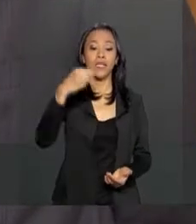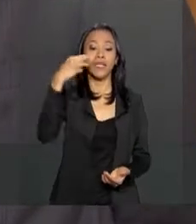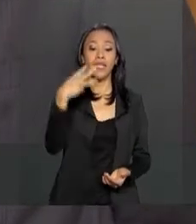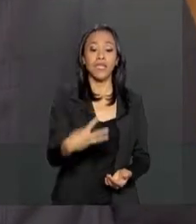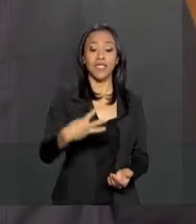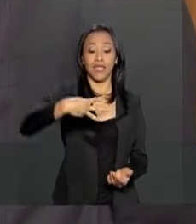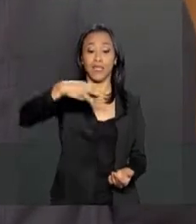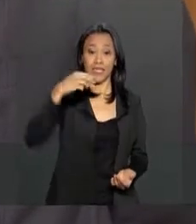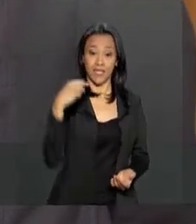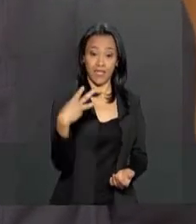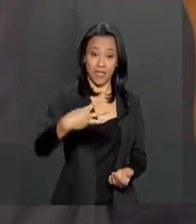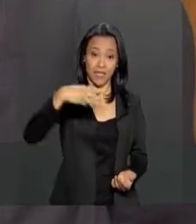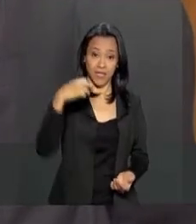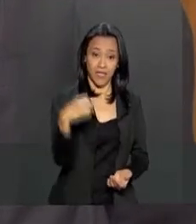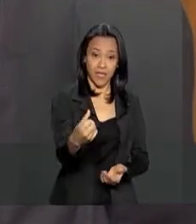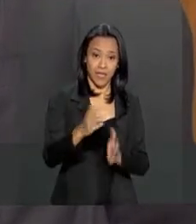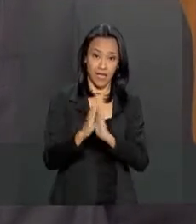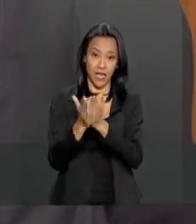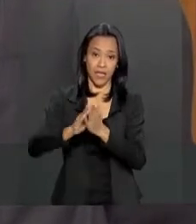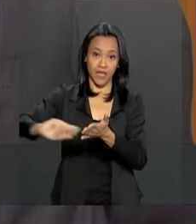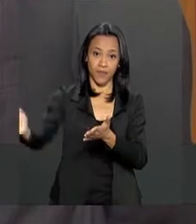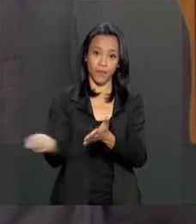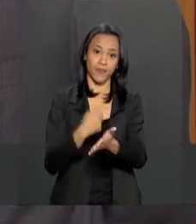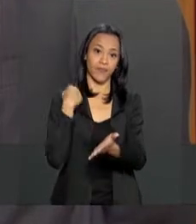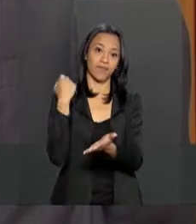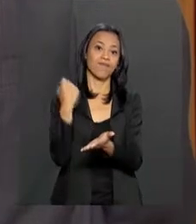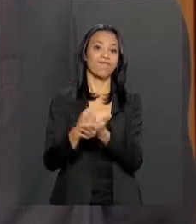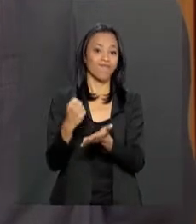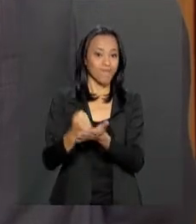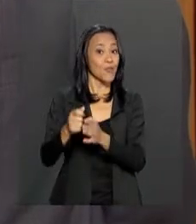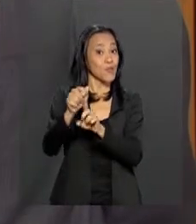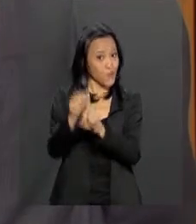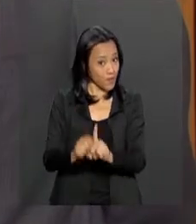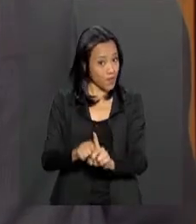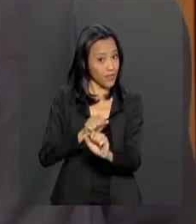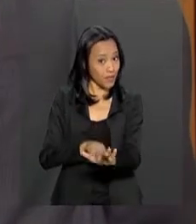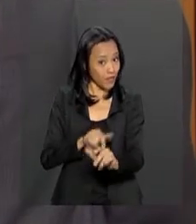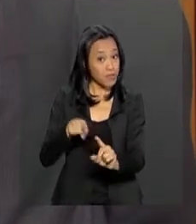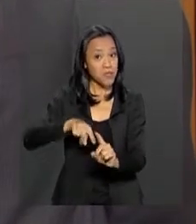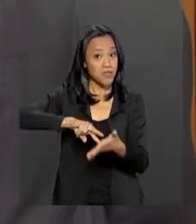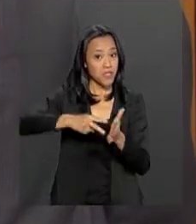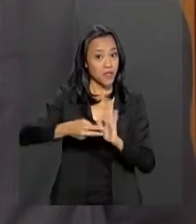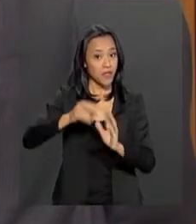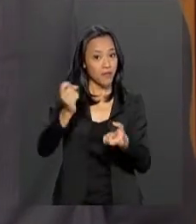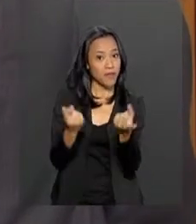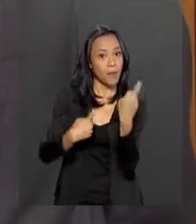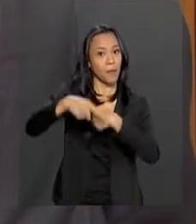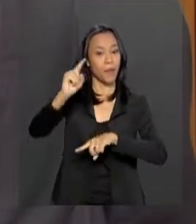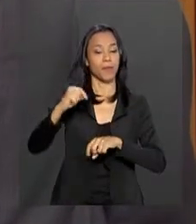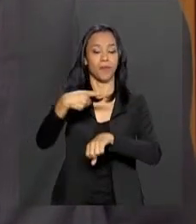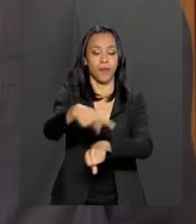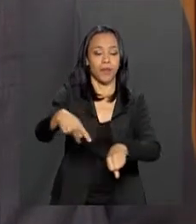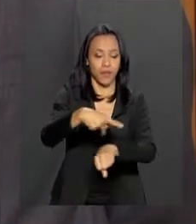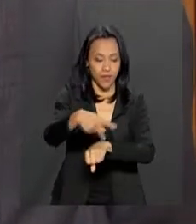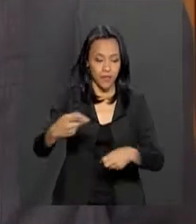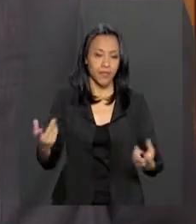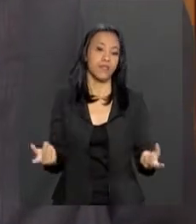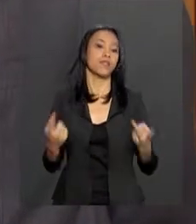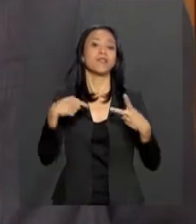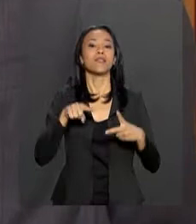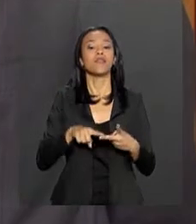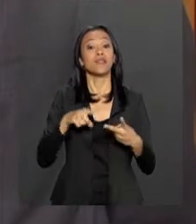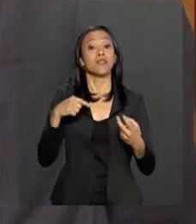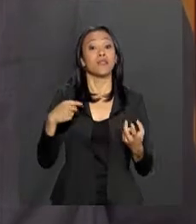137.336 carteiras assinadas no mês de setembro. Isso é sinal de progresso do nosso país, é sinal